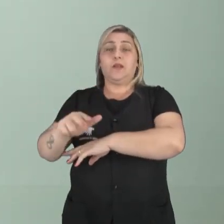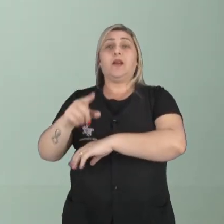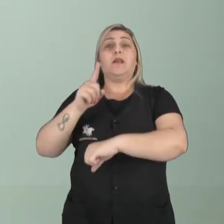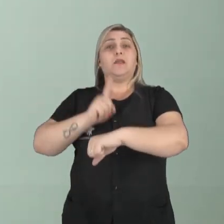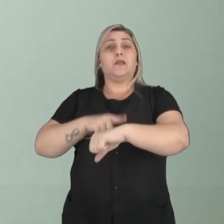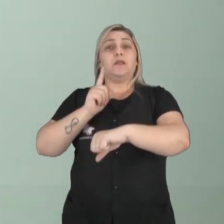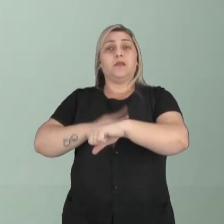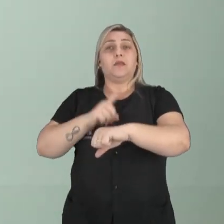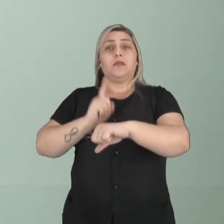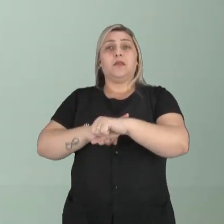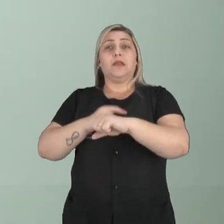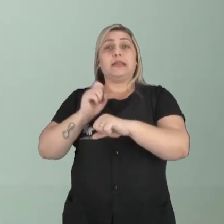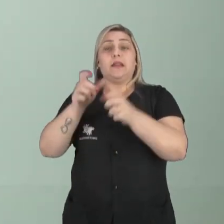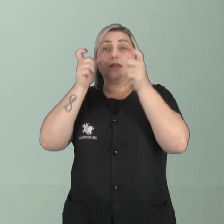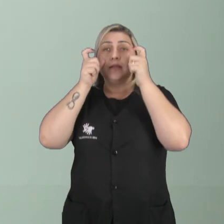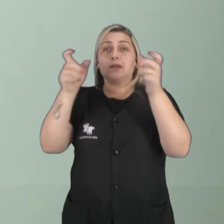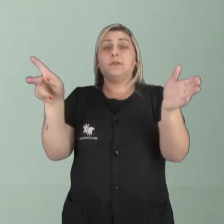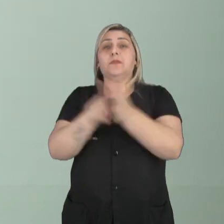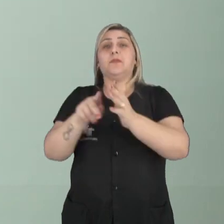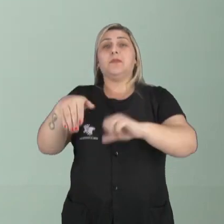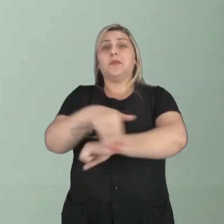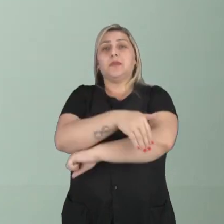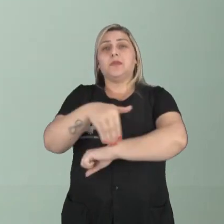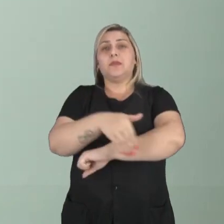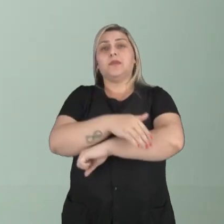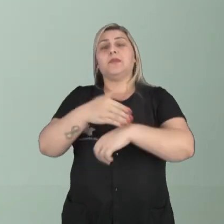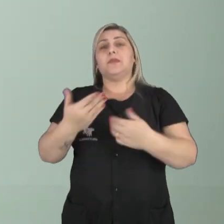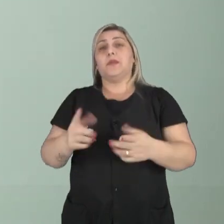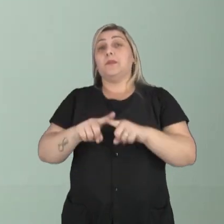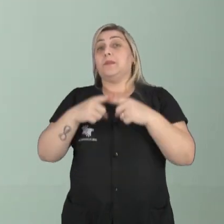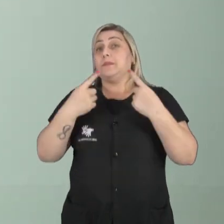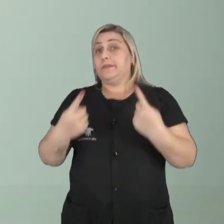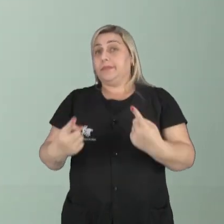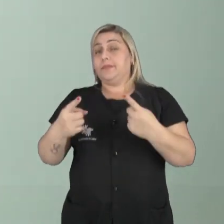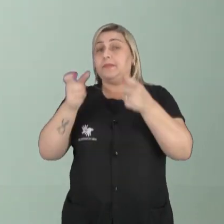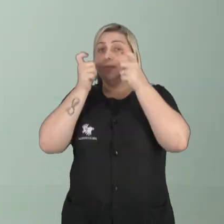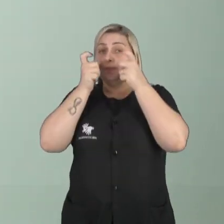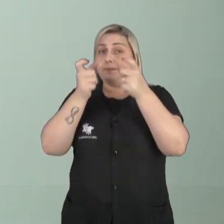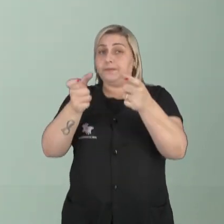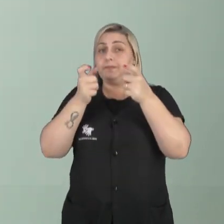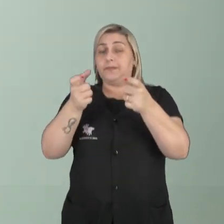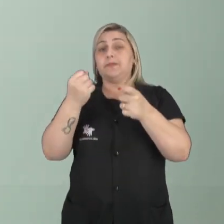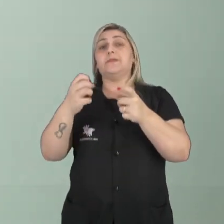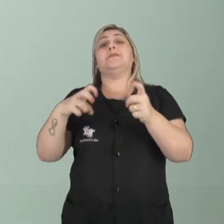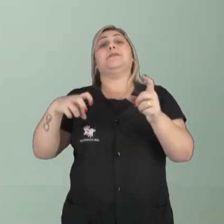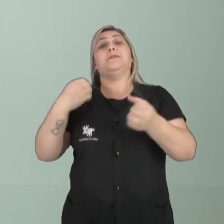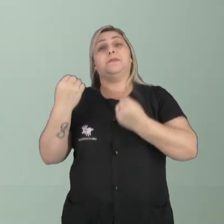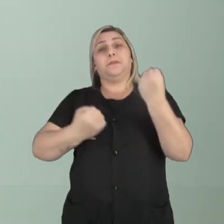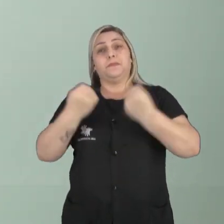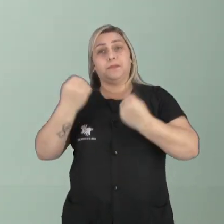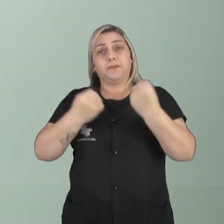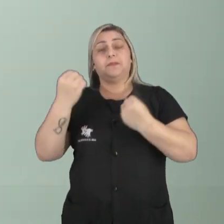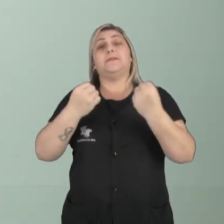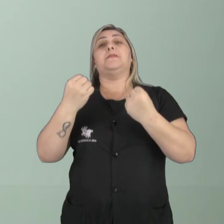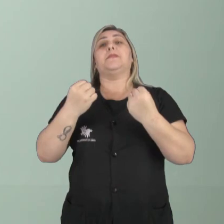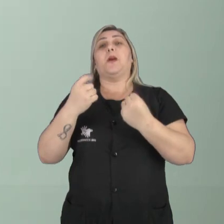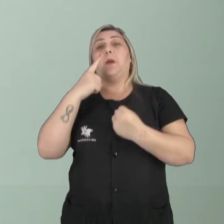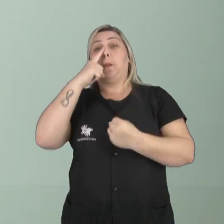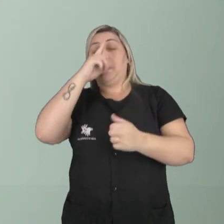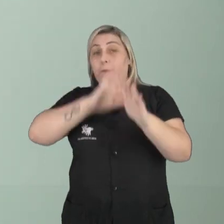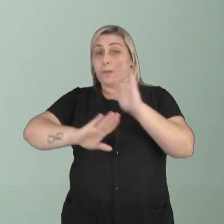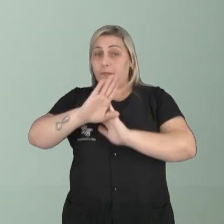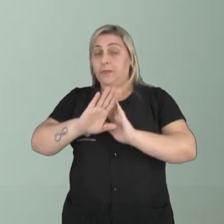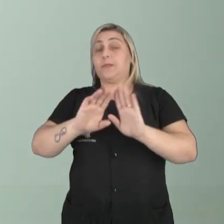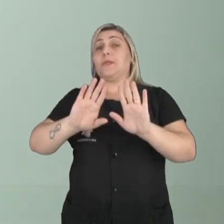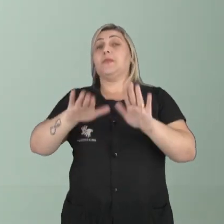distraído com nada. Ainda que não seja com o telefone, ouvindo música, mas é o momento de estar alerta se os carros estão vindo e lhe causam um certo perigo.